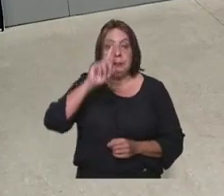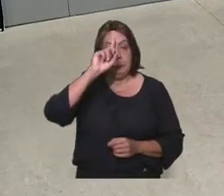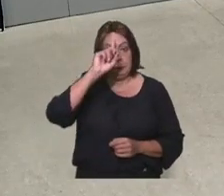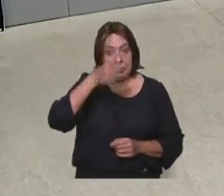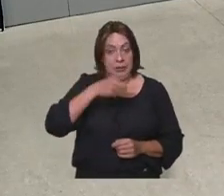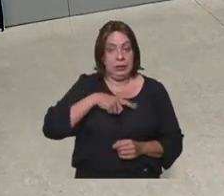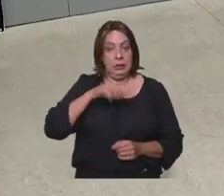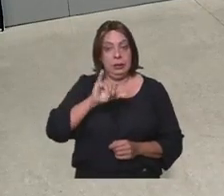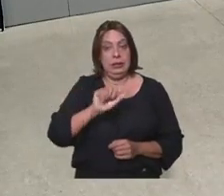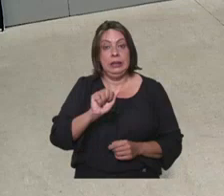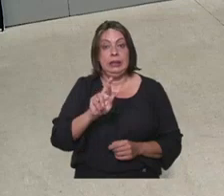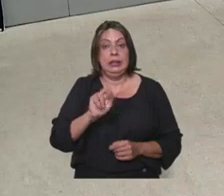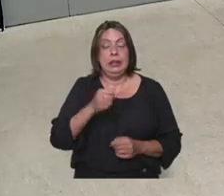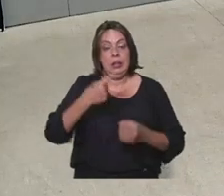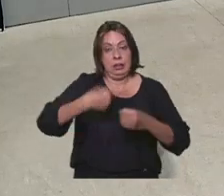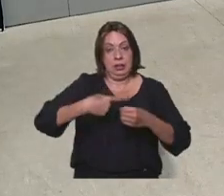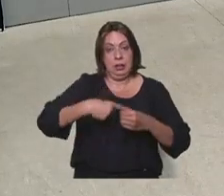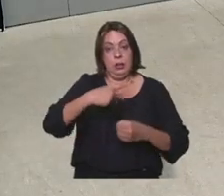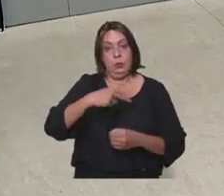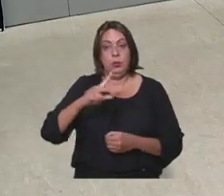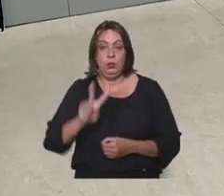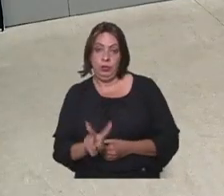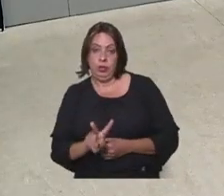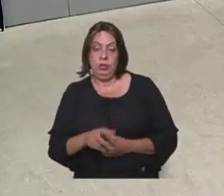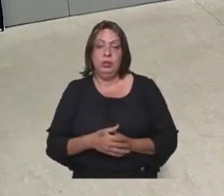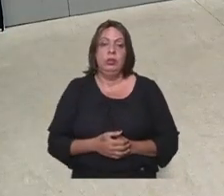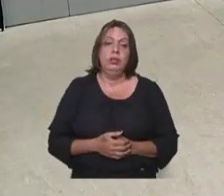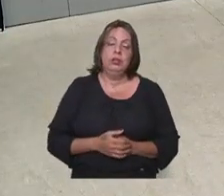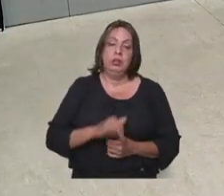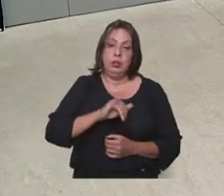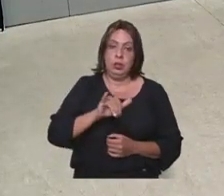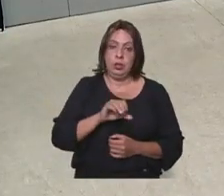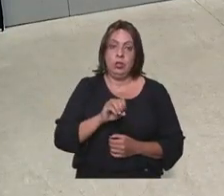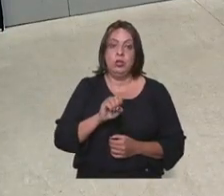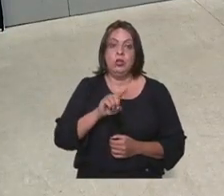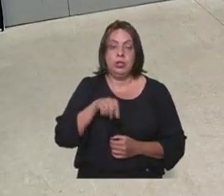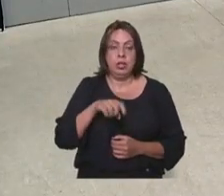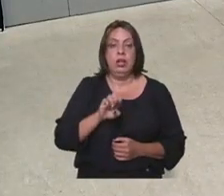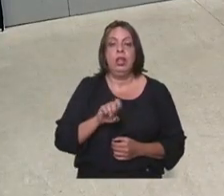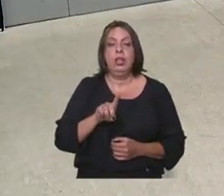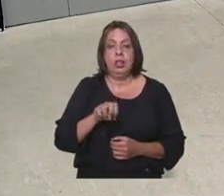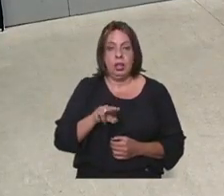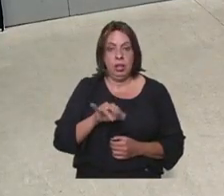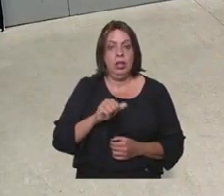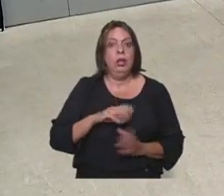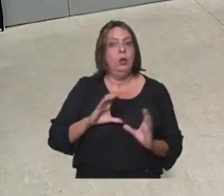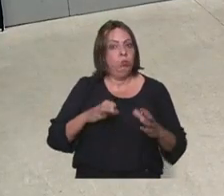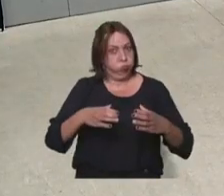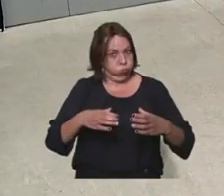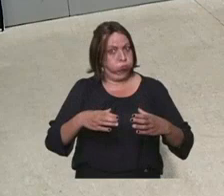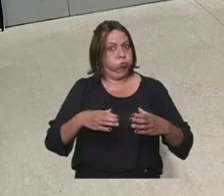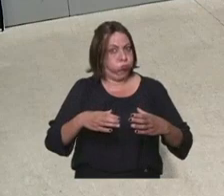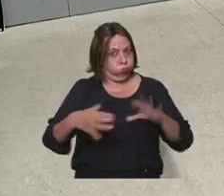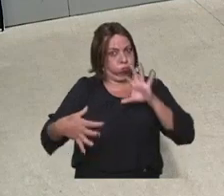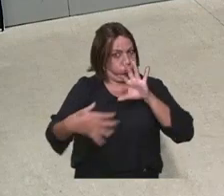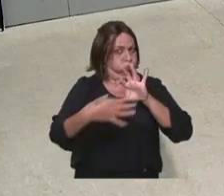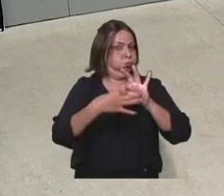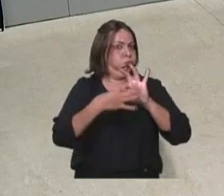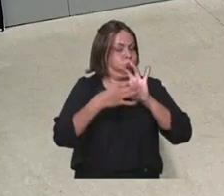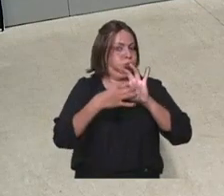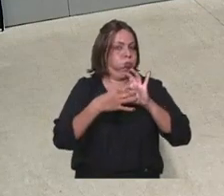Poço Verde na expectativa. E José Antônio, Edênia Ribeiro. Menina, a turma tá